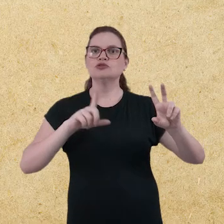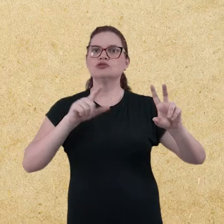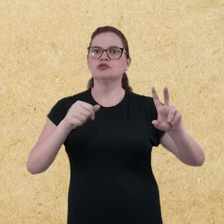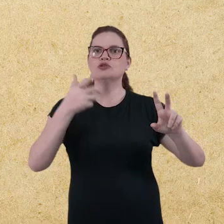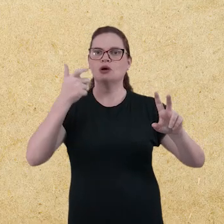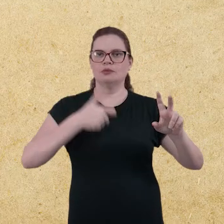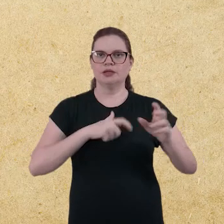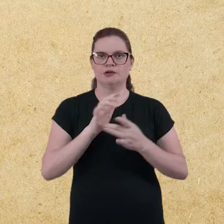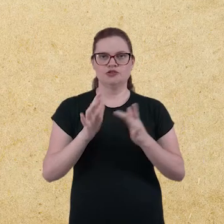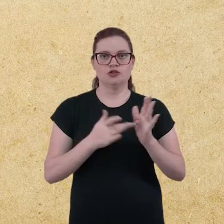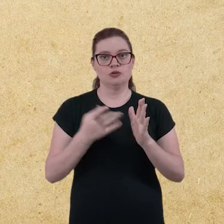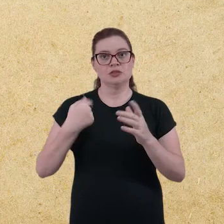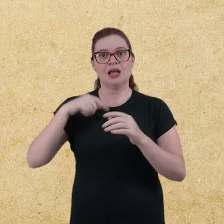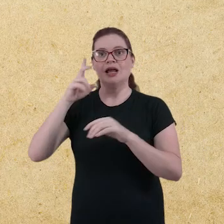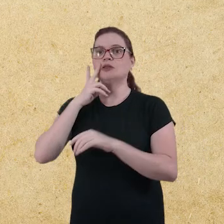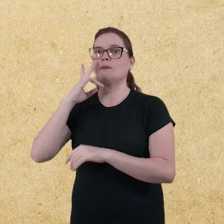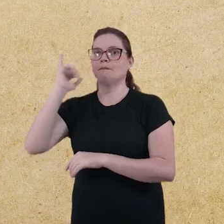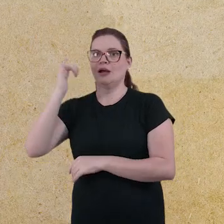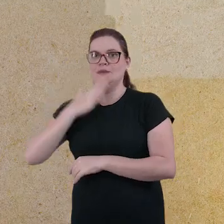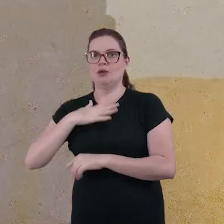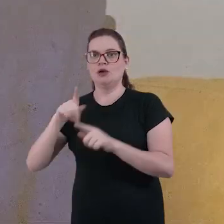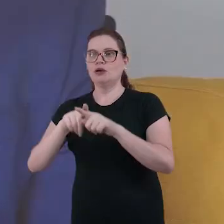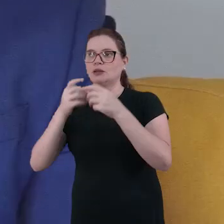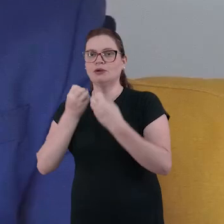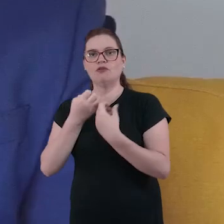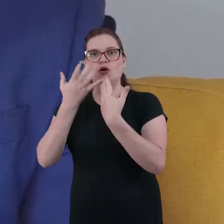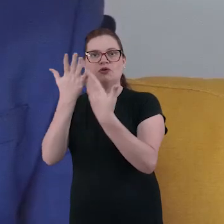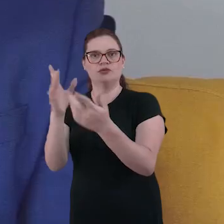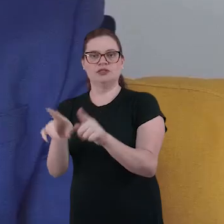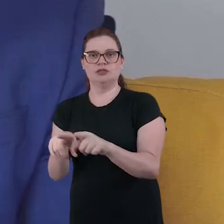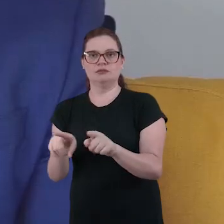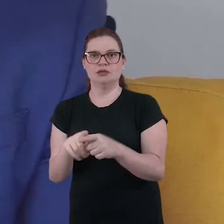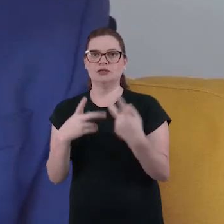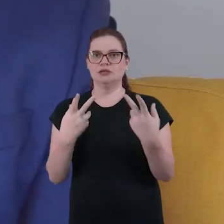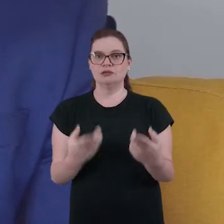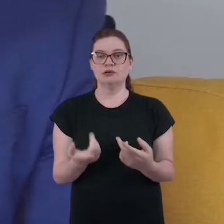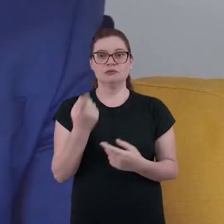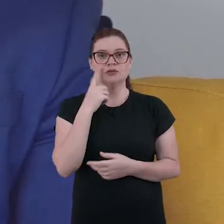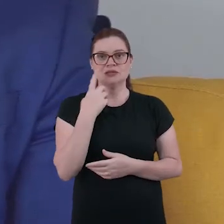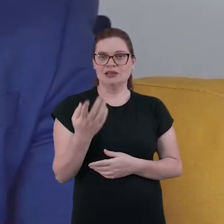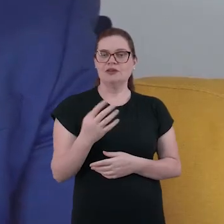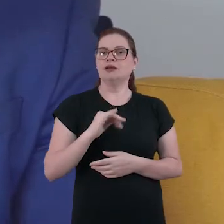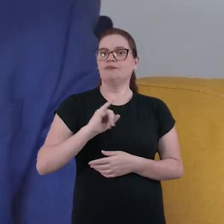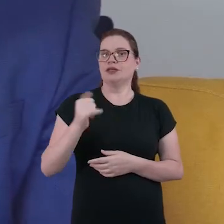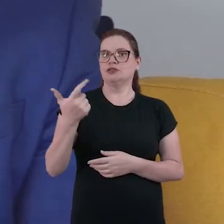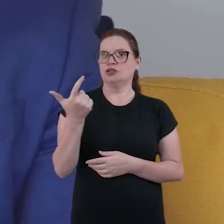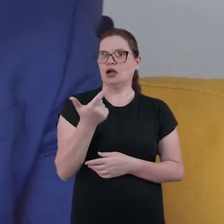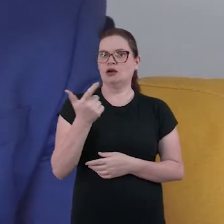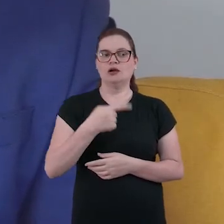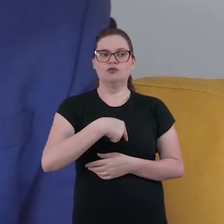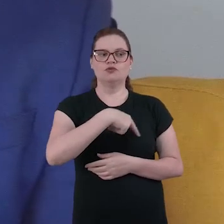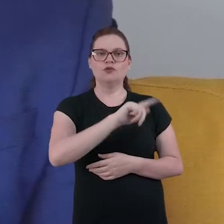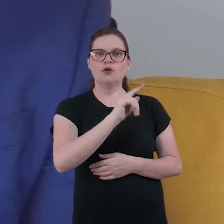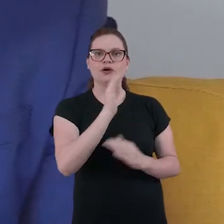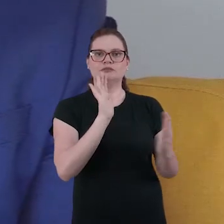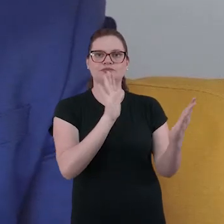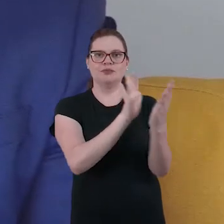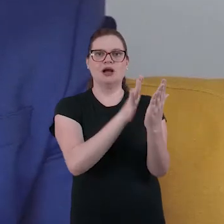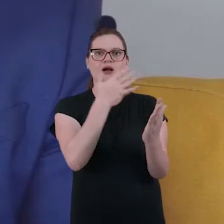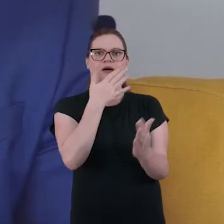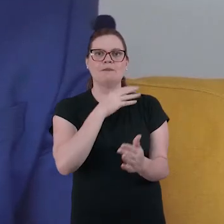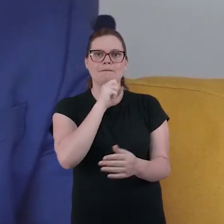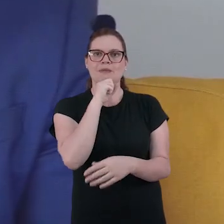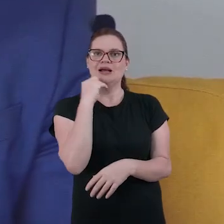do meu Pai que está nos céus. Então, na verdade, ele foi ao Pai em nome do primogênito. Esta foi a grande